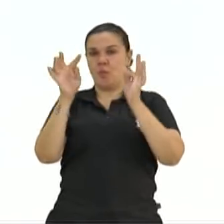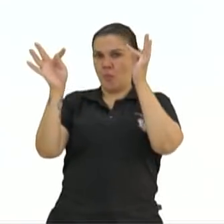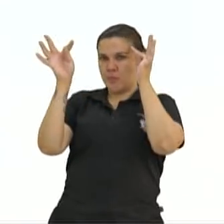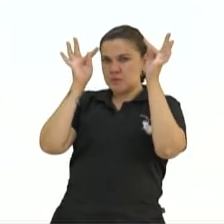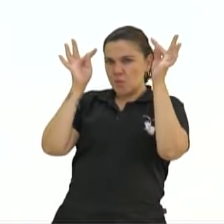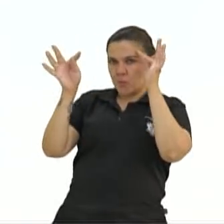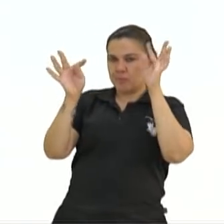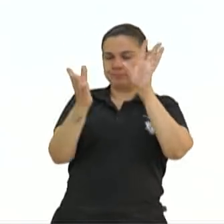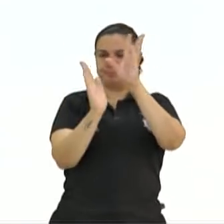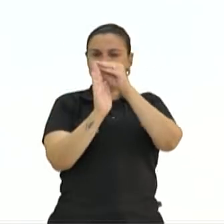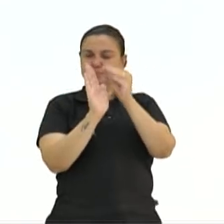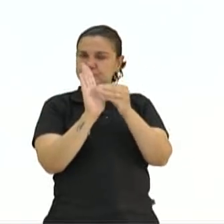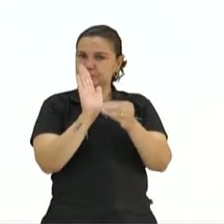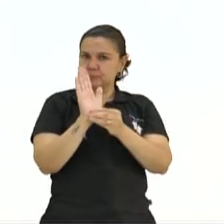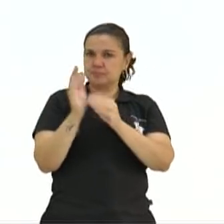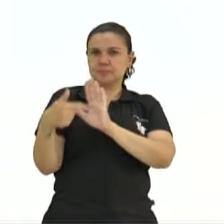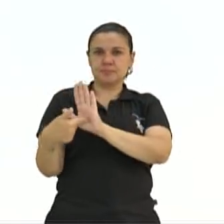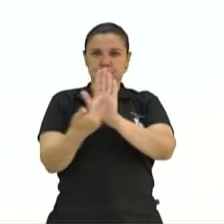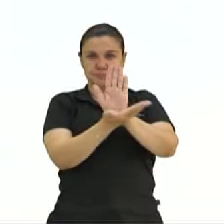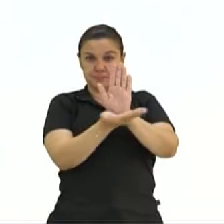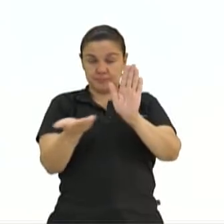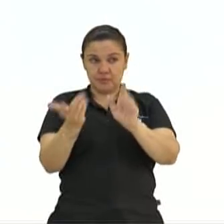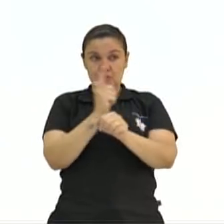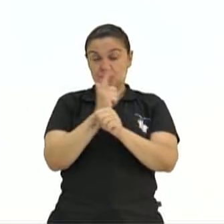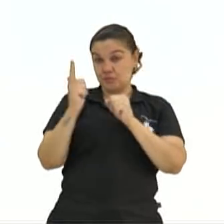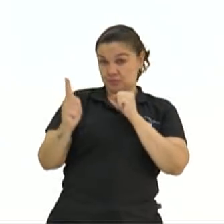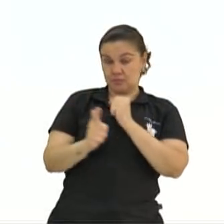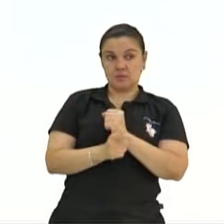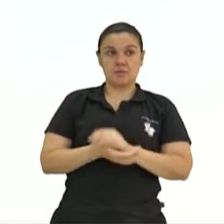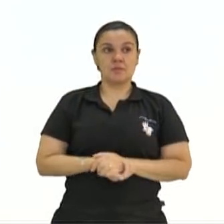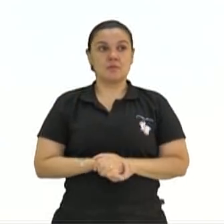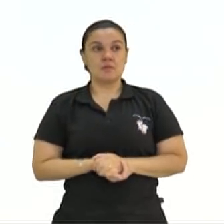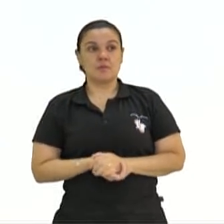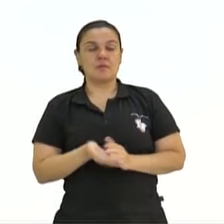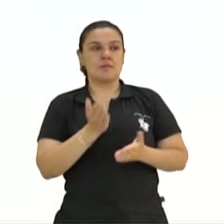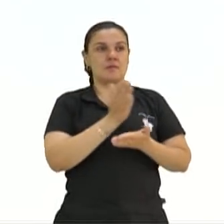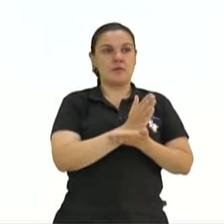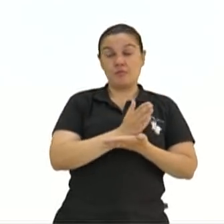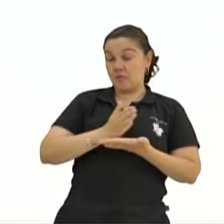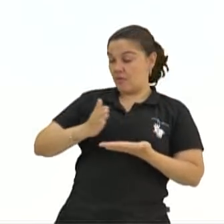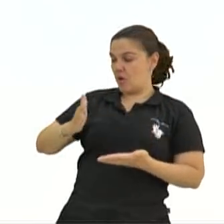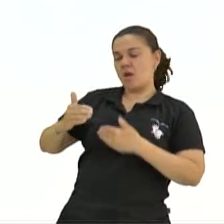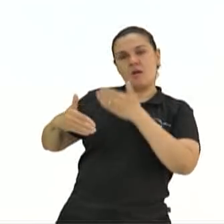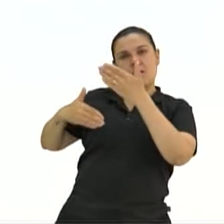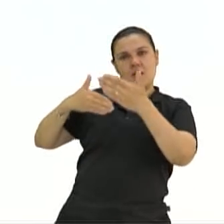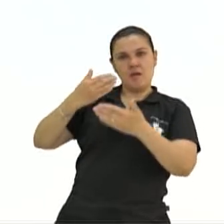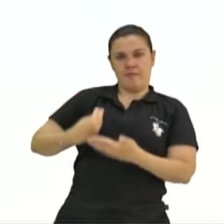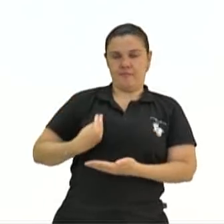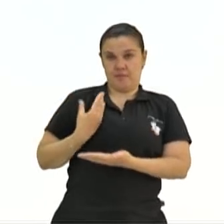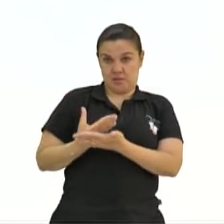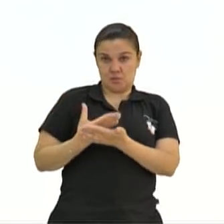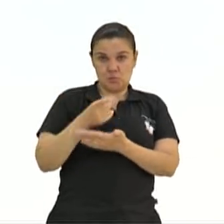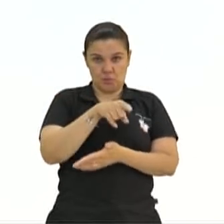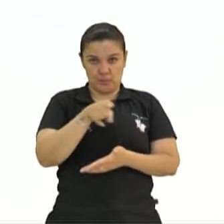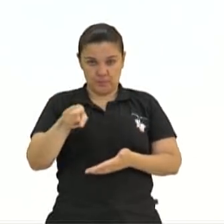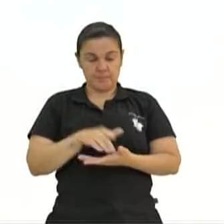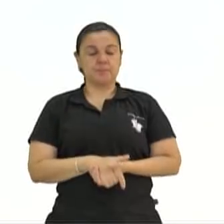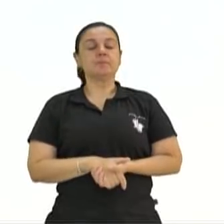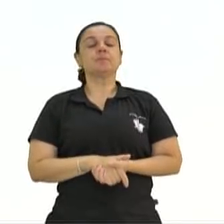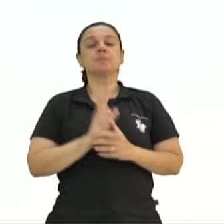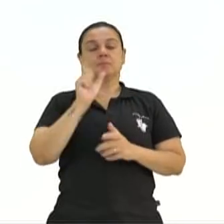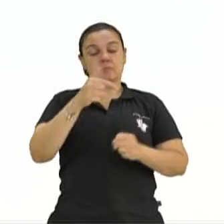teorias e os conteúdos que estão sendo apresentados nas aulas de geografia e que foram apresentados ao longo da sua vida educacional